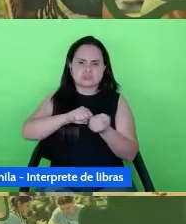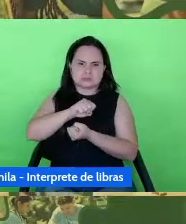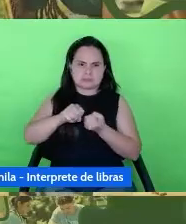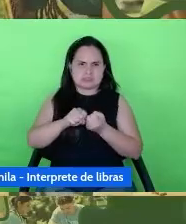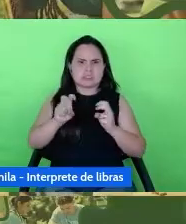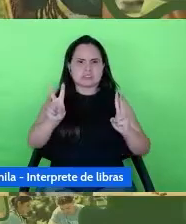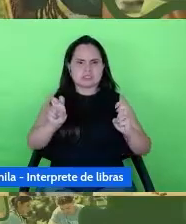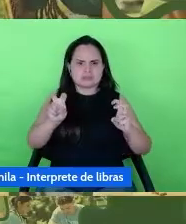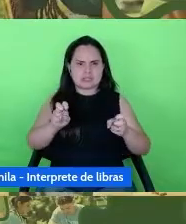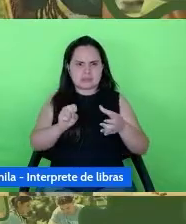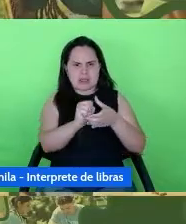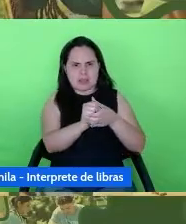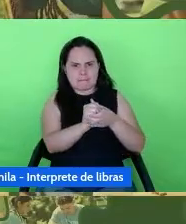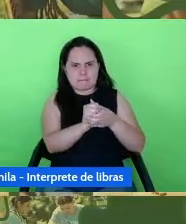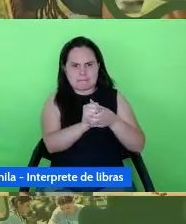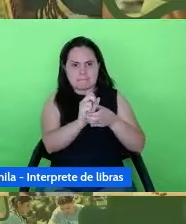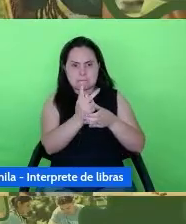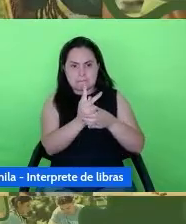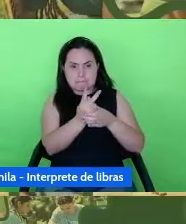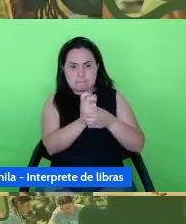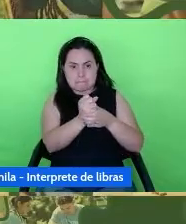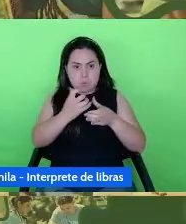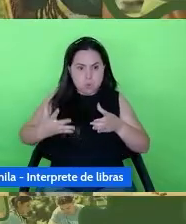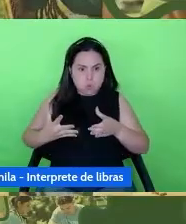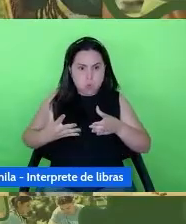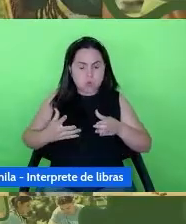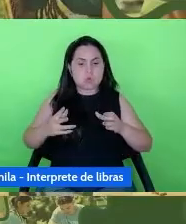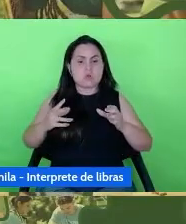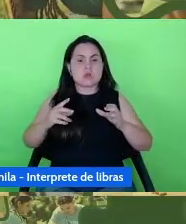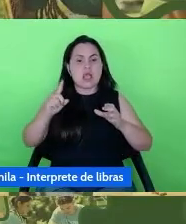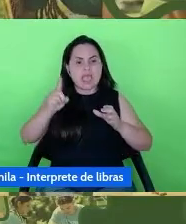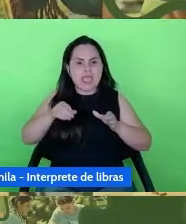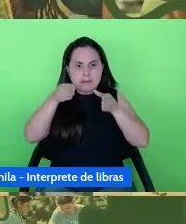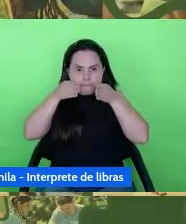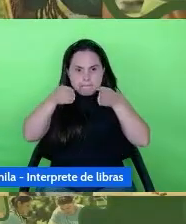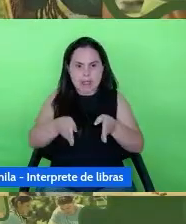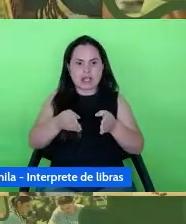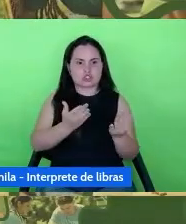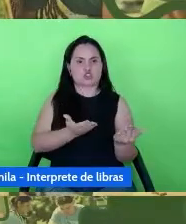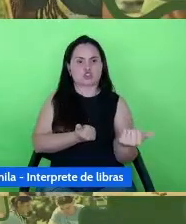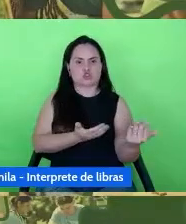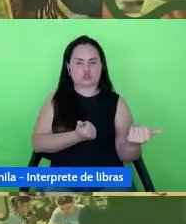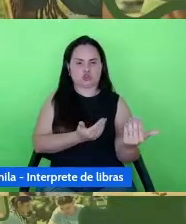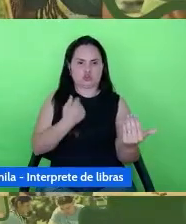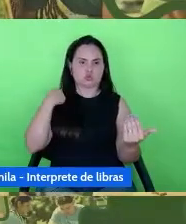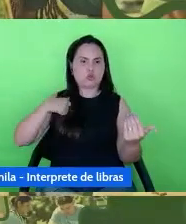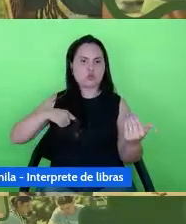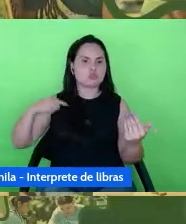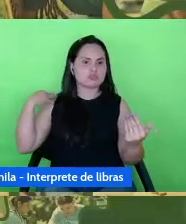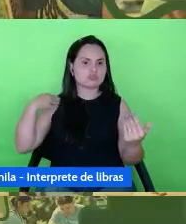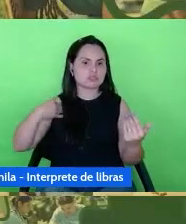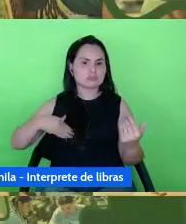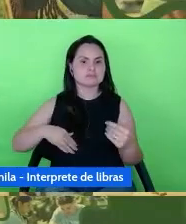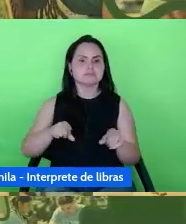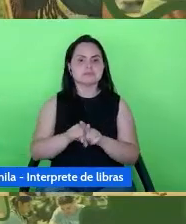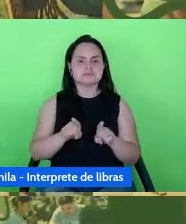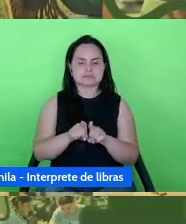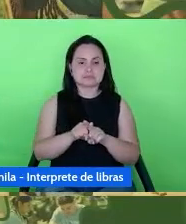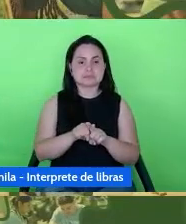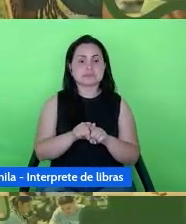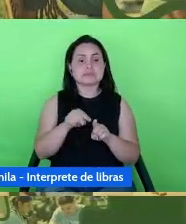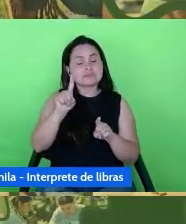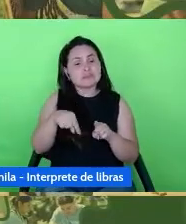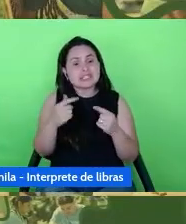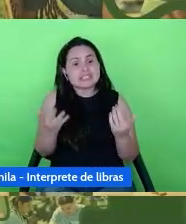falando principalmente de juventudes. São atividades desenvolvidas para jovens, né? E aí,